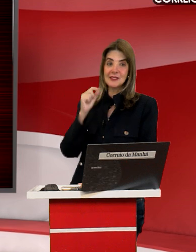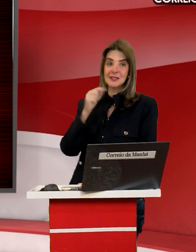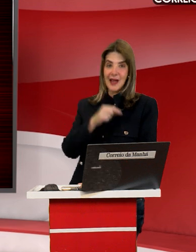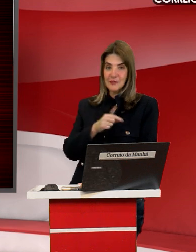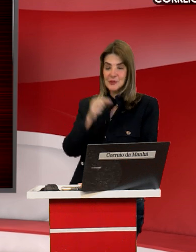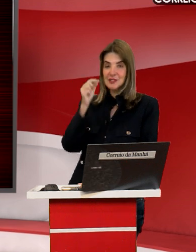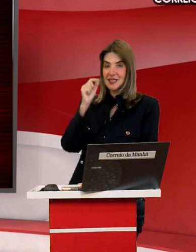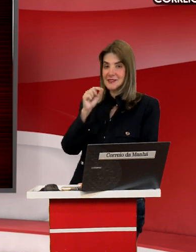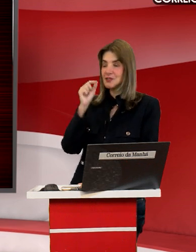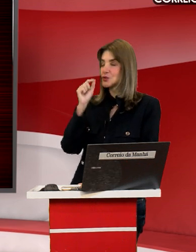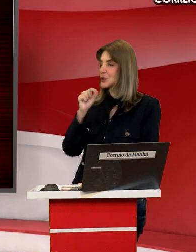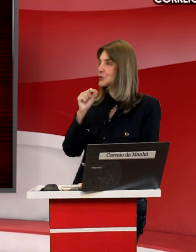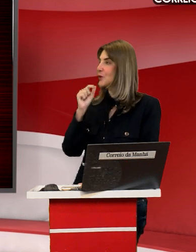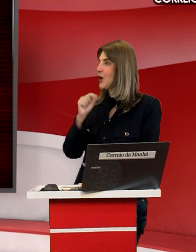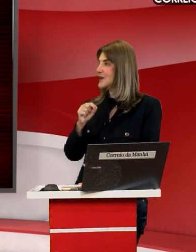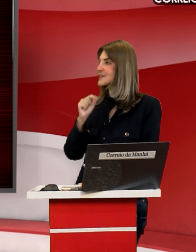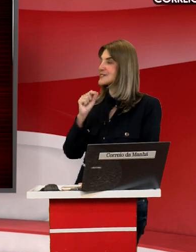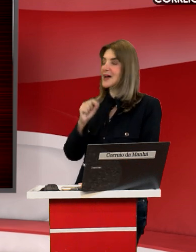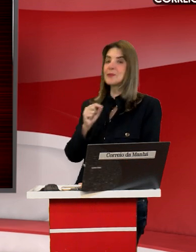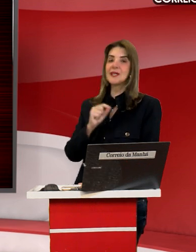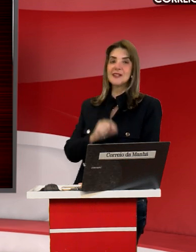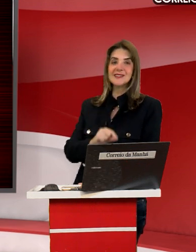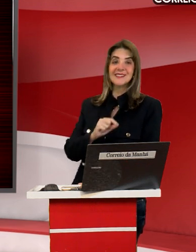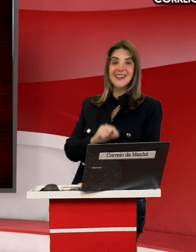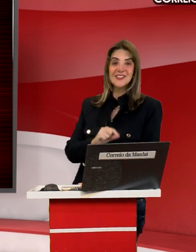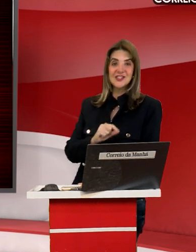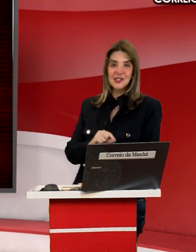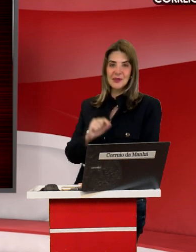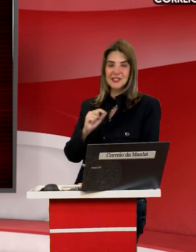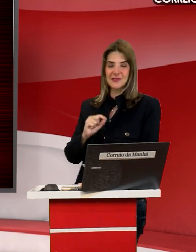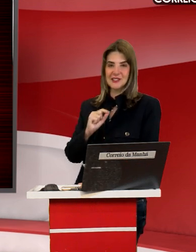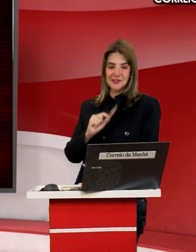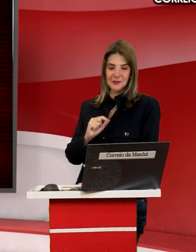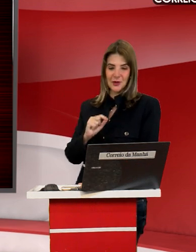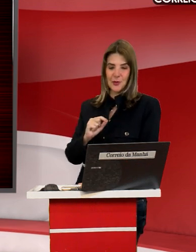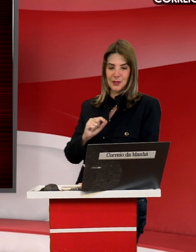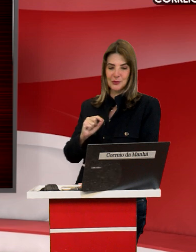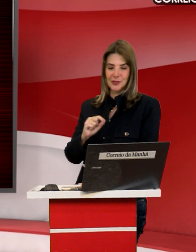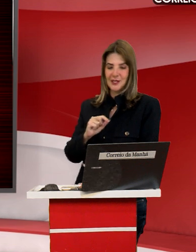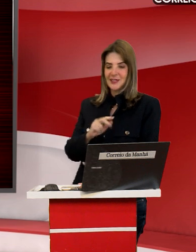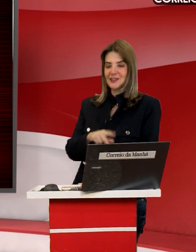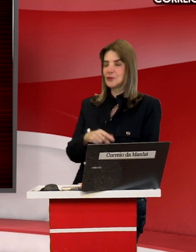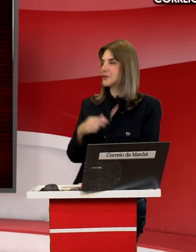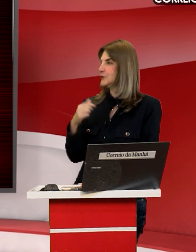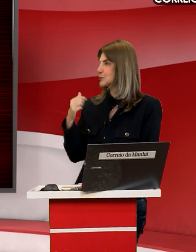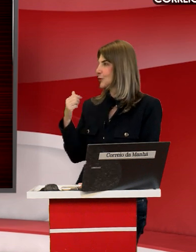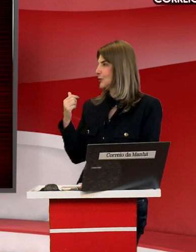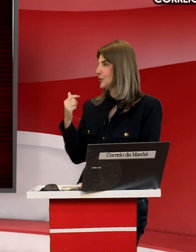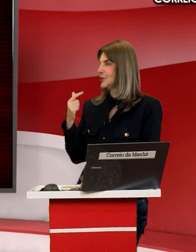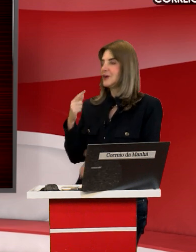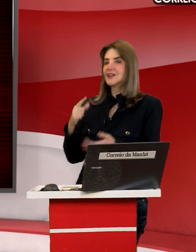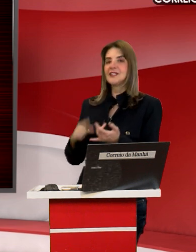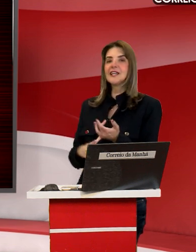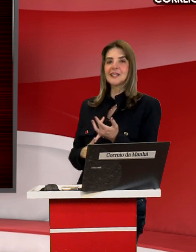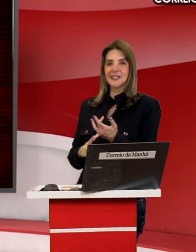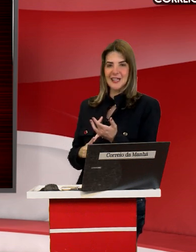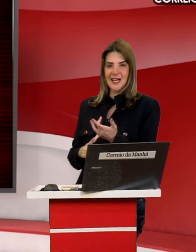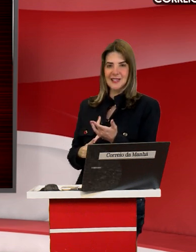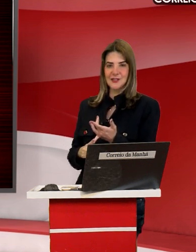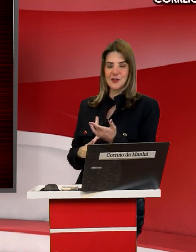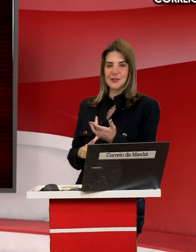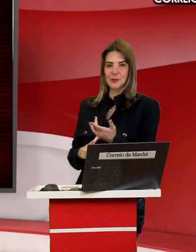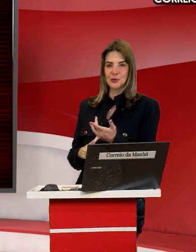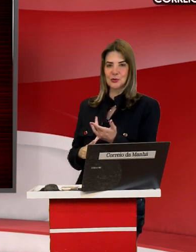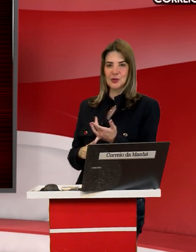porque nós estávamos desde as 8 hor da manhã cedinho aqui fazendo a cobertura então faltou Nana